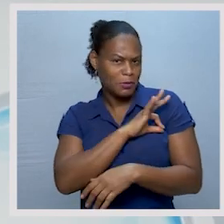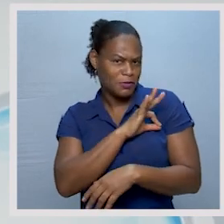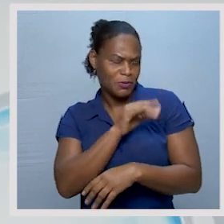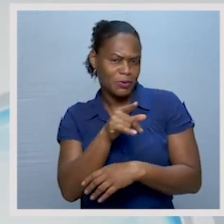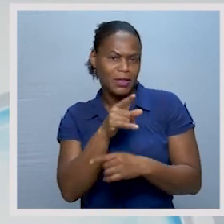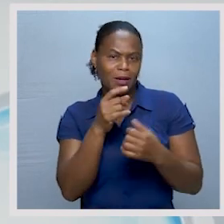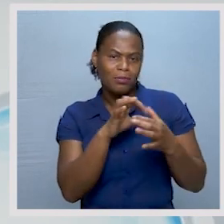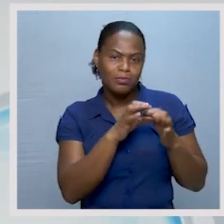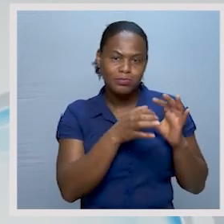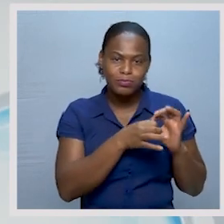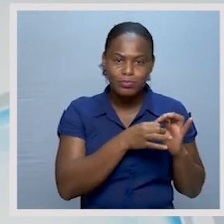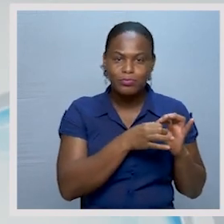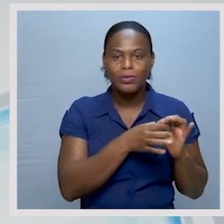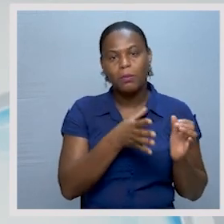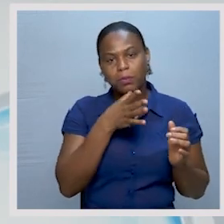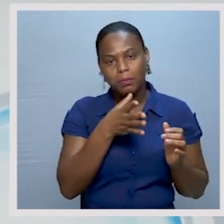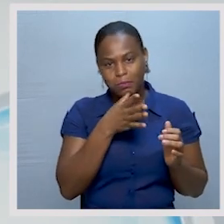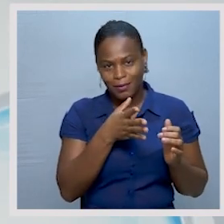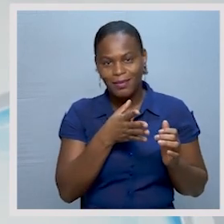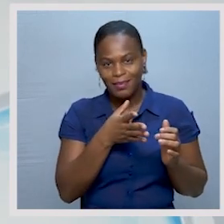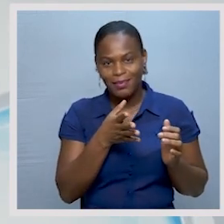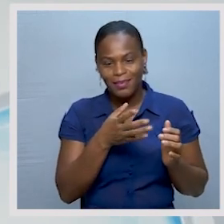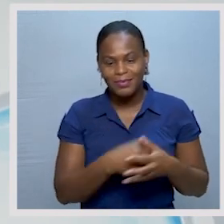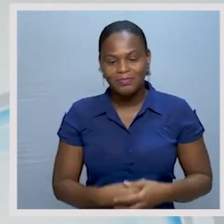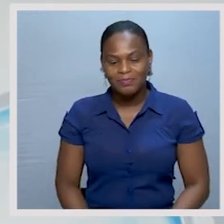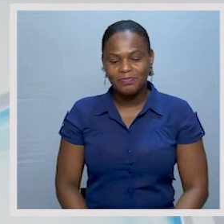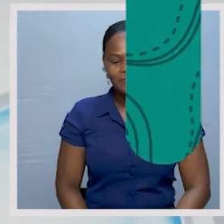professores, os articuladores do discurso.